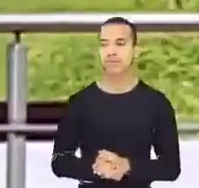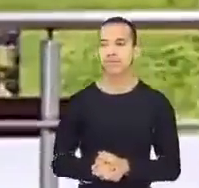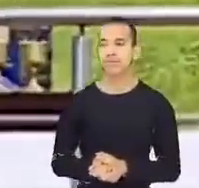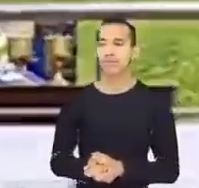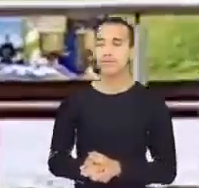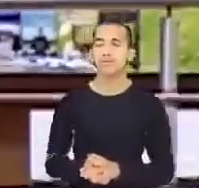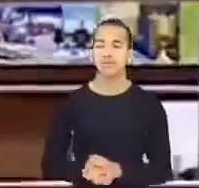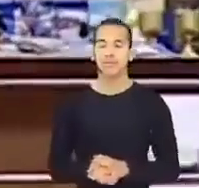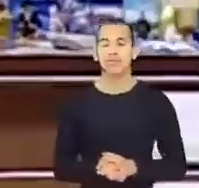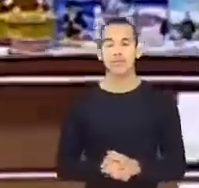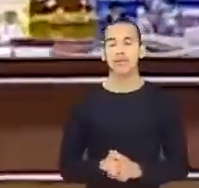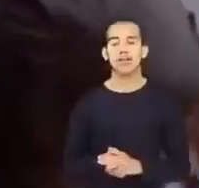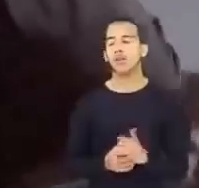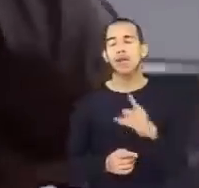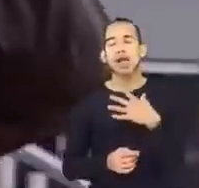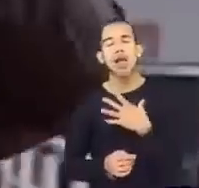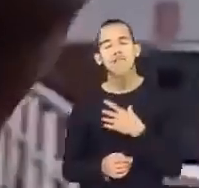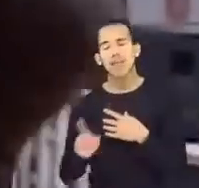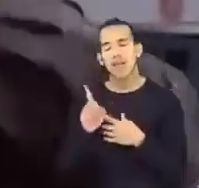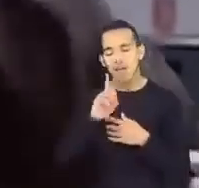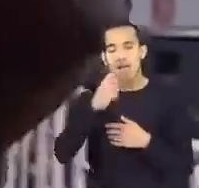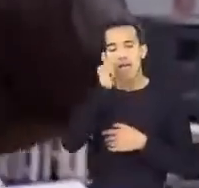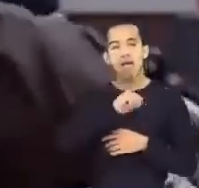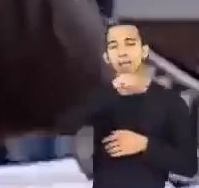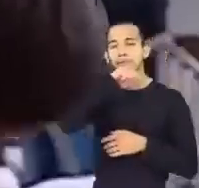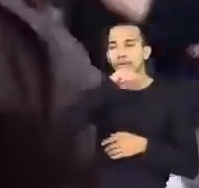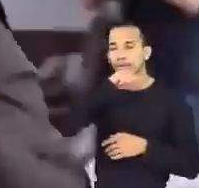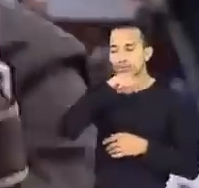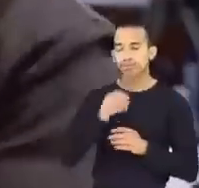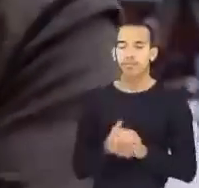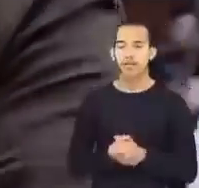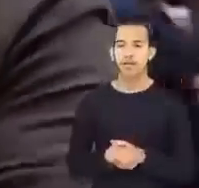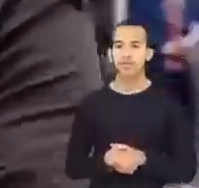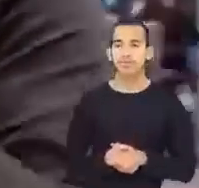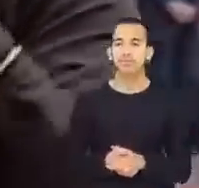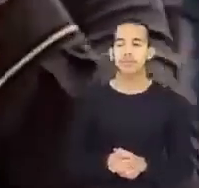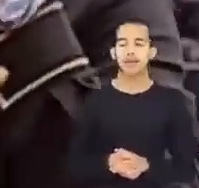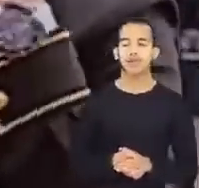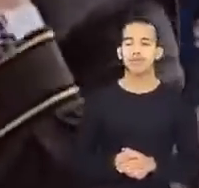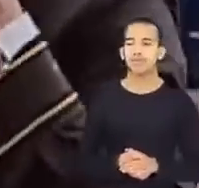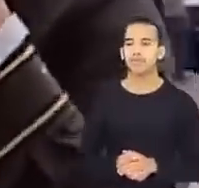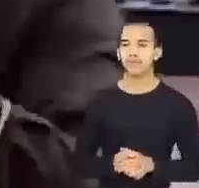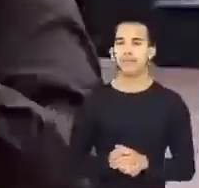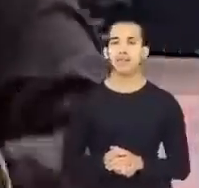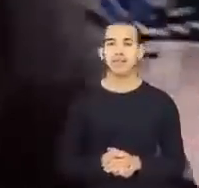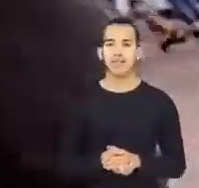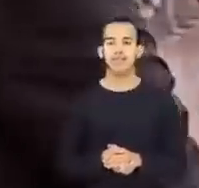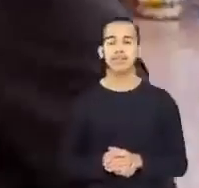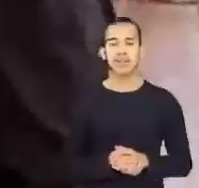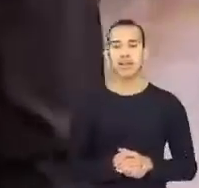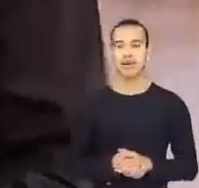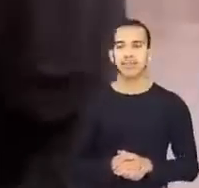orelhinha, não é a filha, não, é a mãe. A mãe dela tinha um negócio, né? Tinha umas doenças lá, uma lepra,